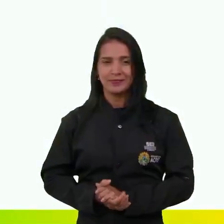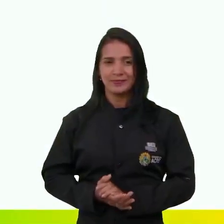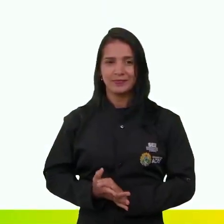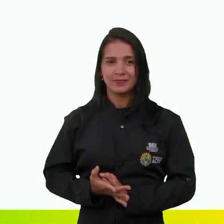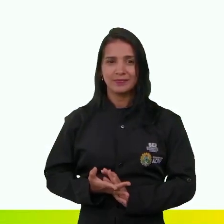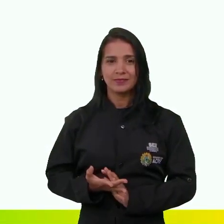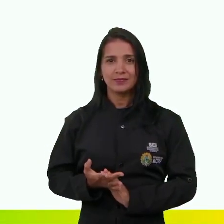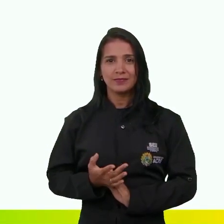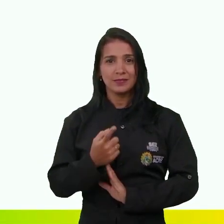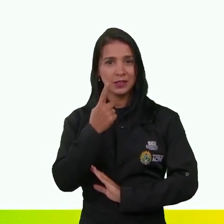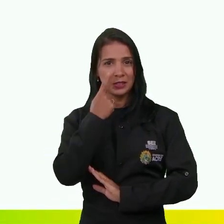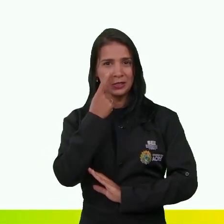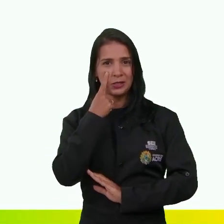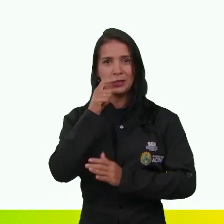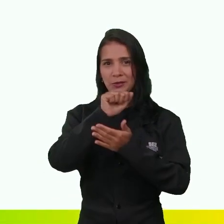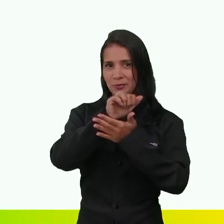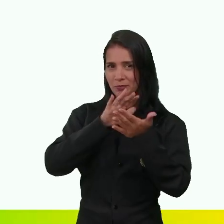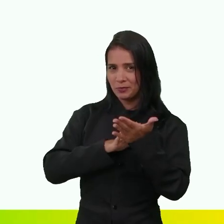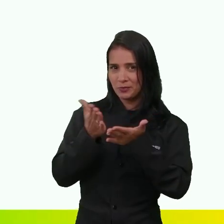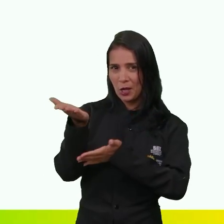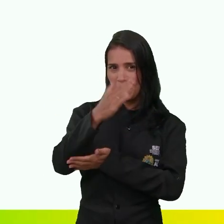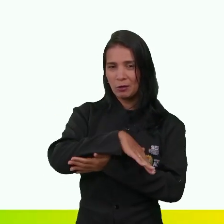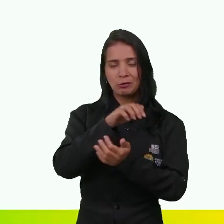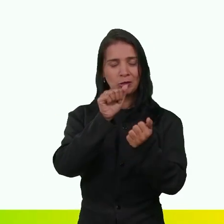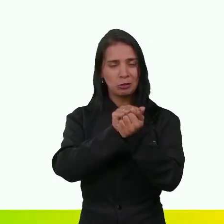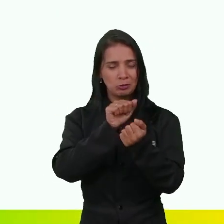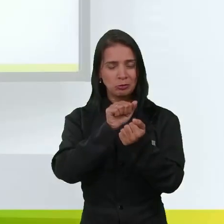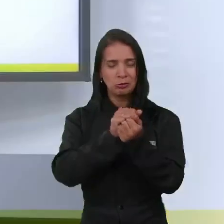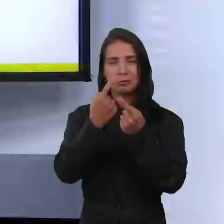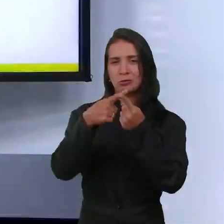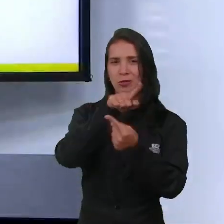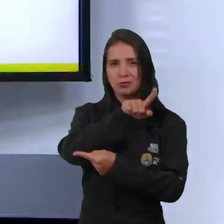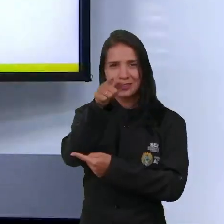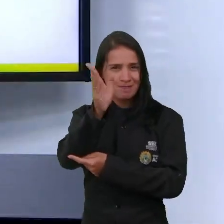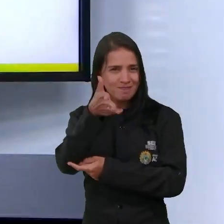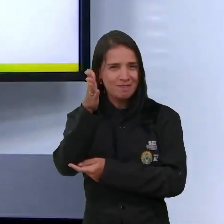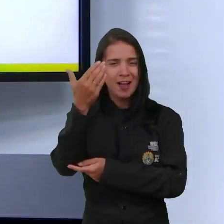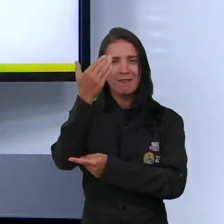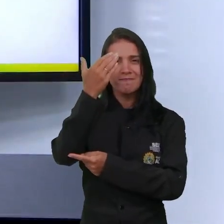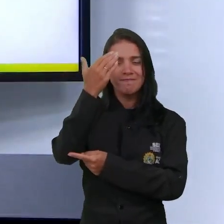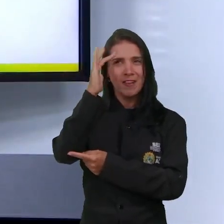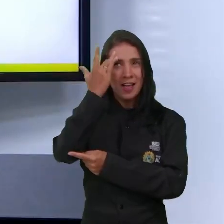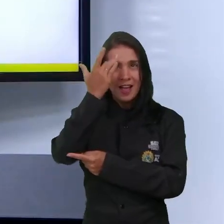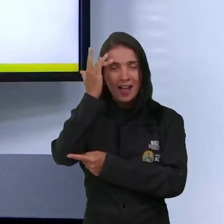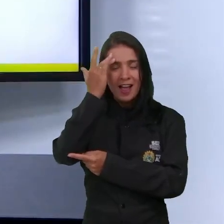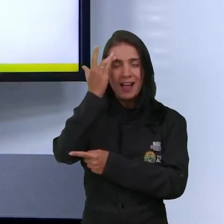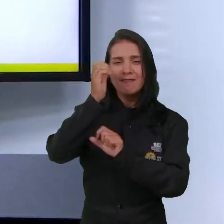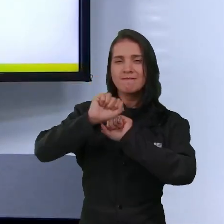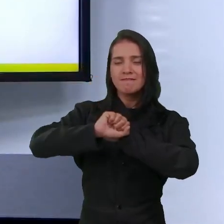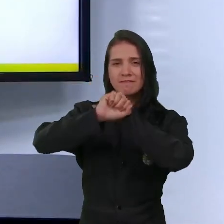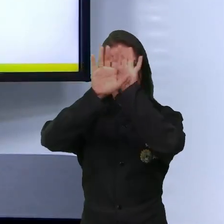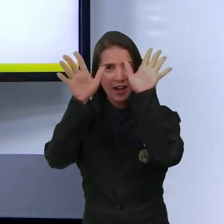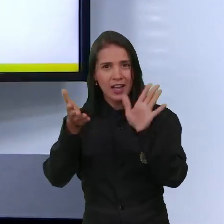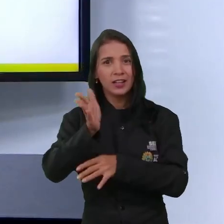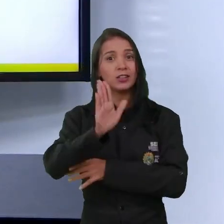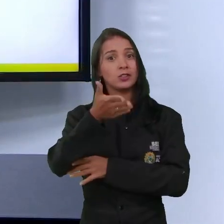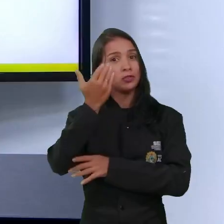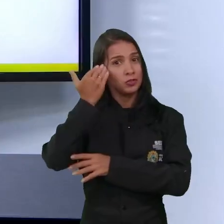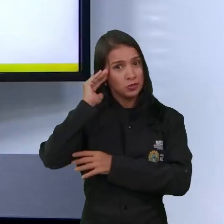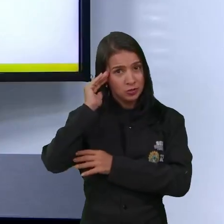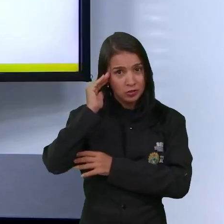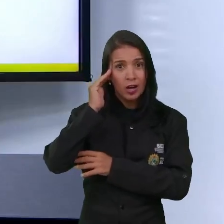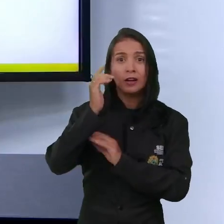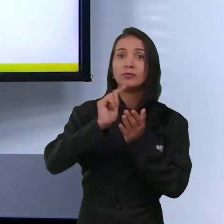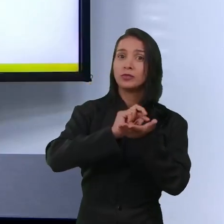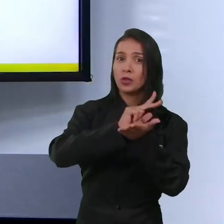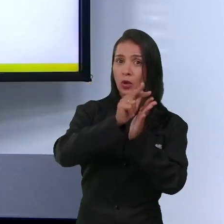Agora vamos para a nossa atividade, uma vez que vocês conseguiram compreender aí esses gêneros